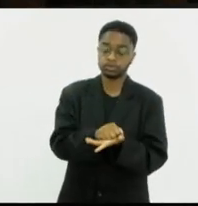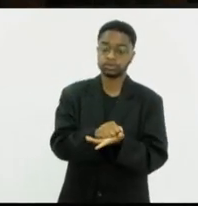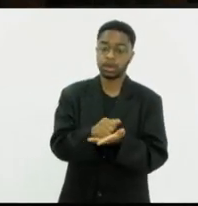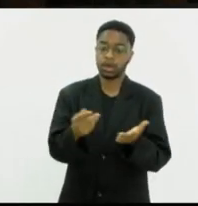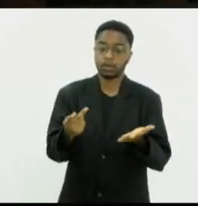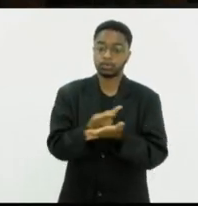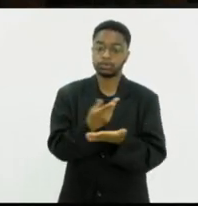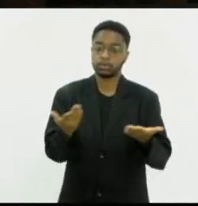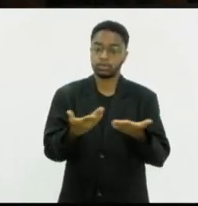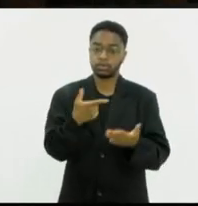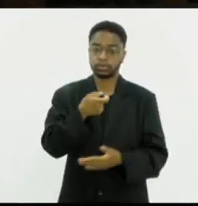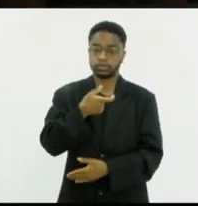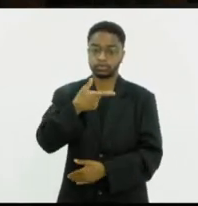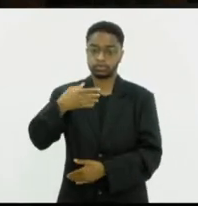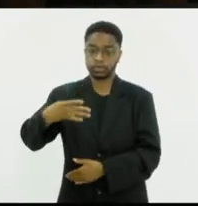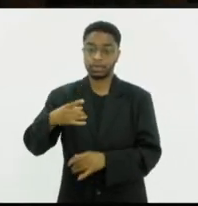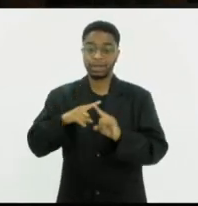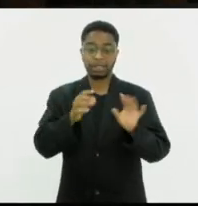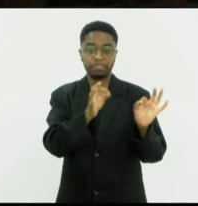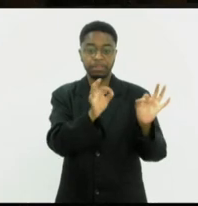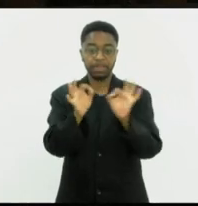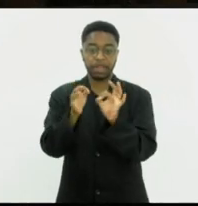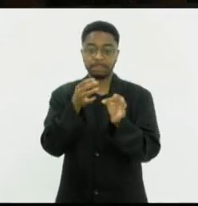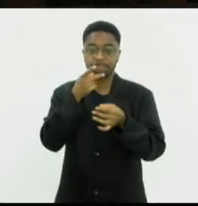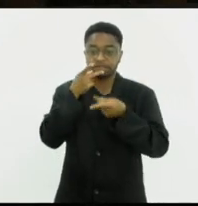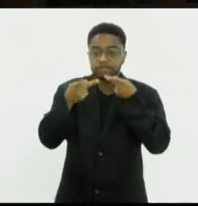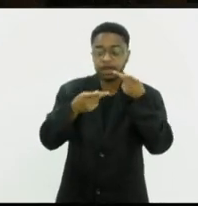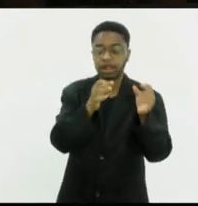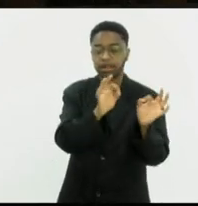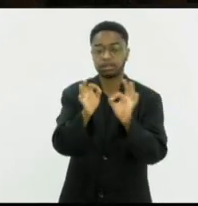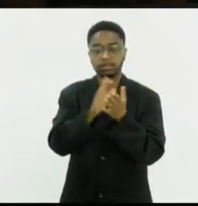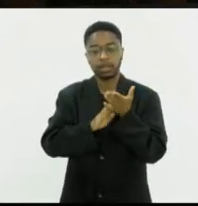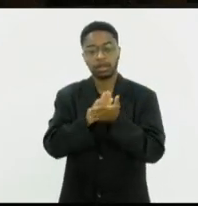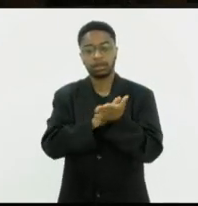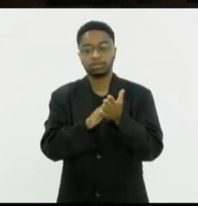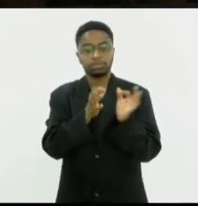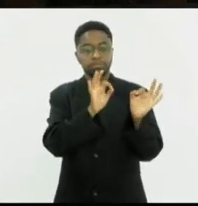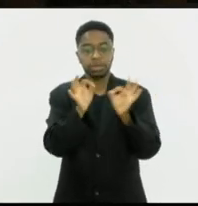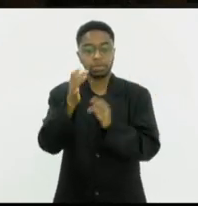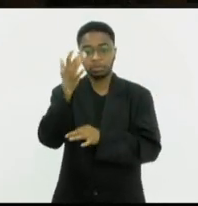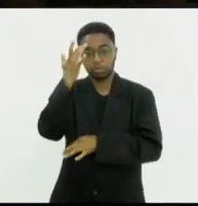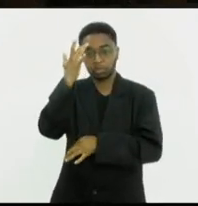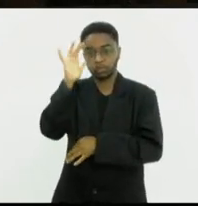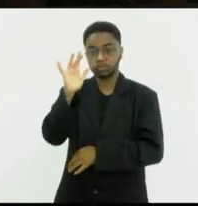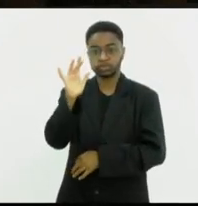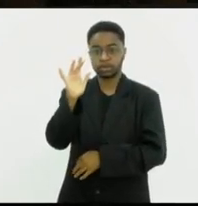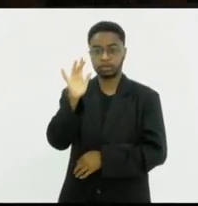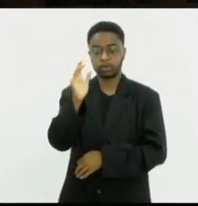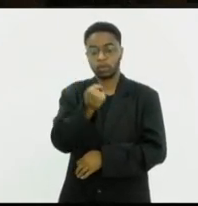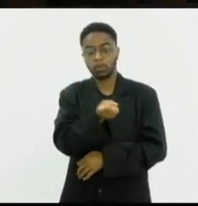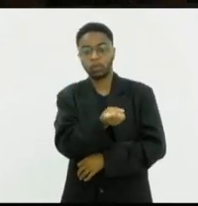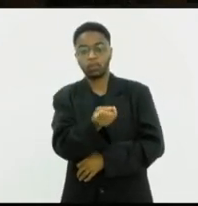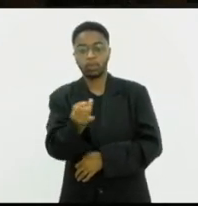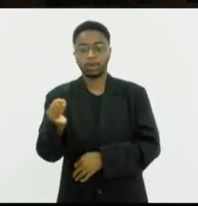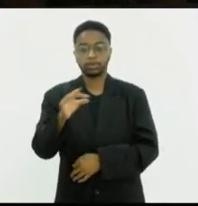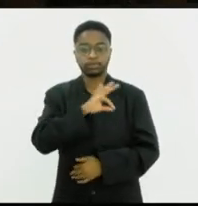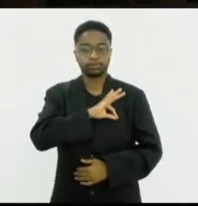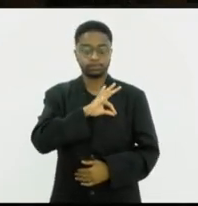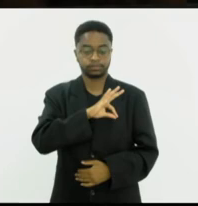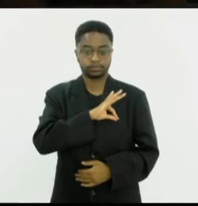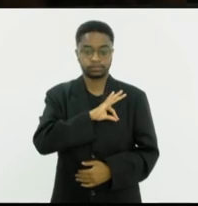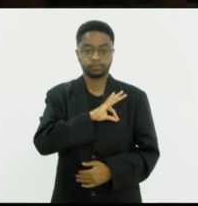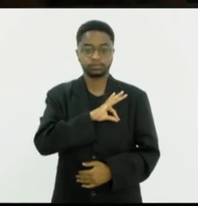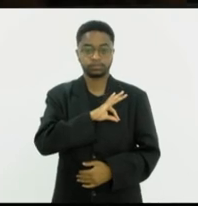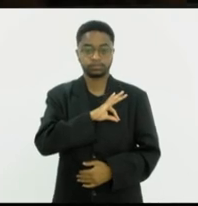ano. Ninguém comenta coisa alguma, ninguém tem noção da quantidade de policiais